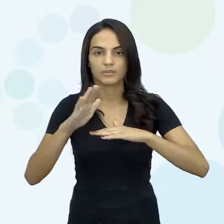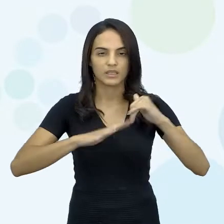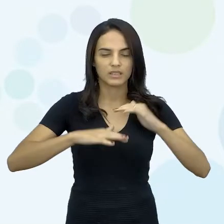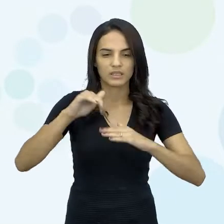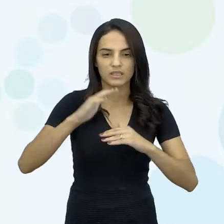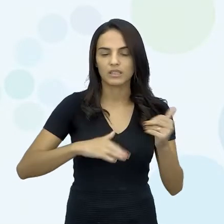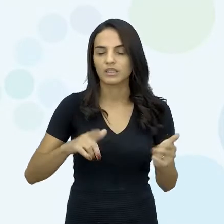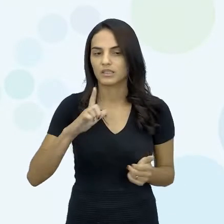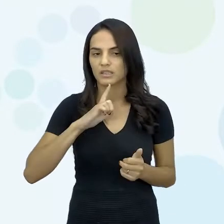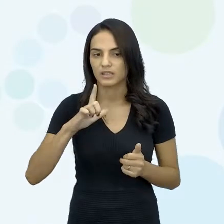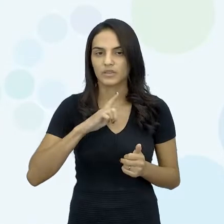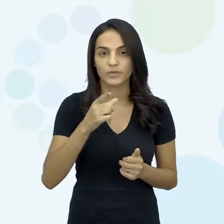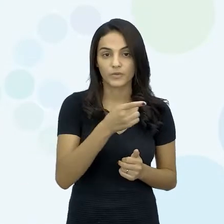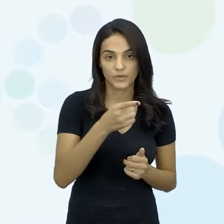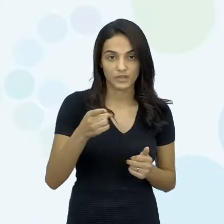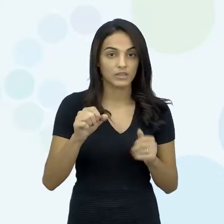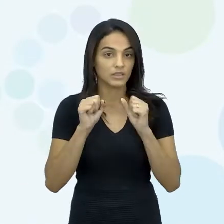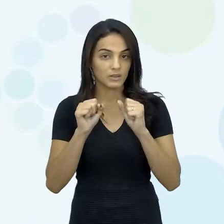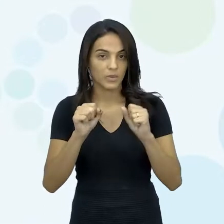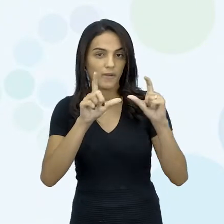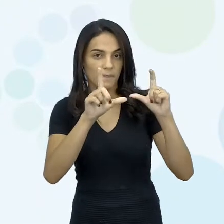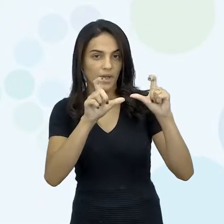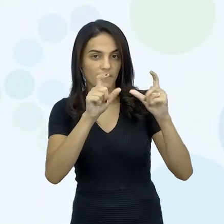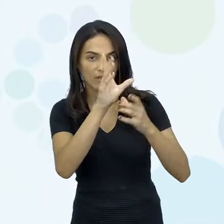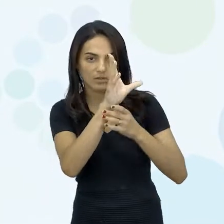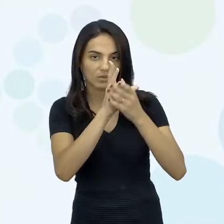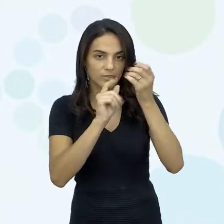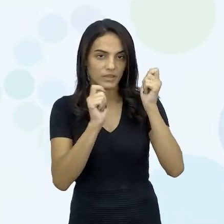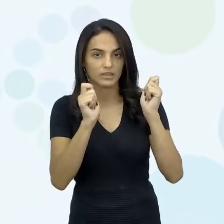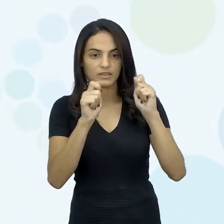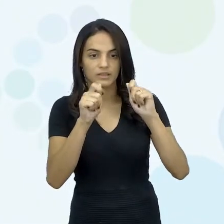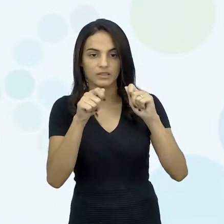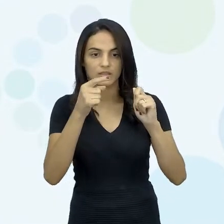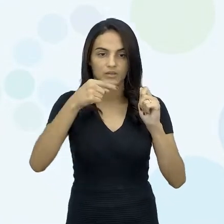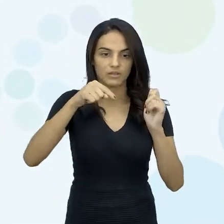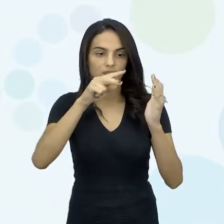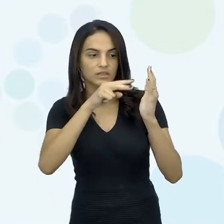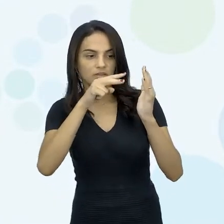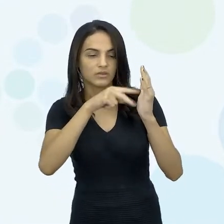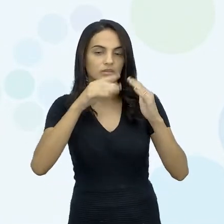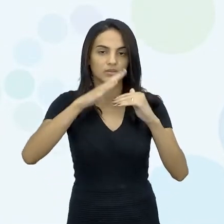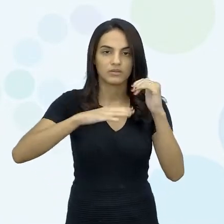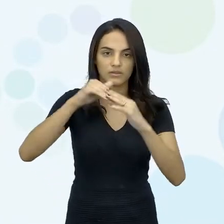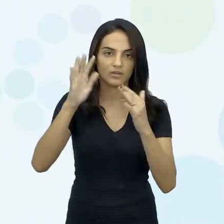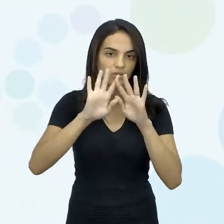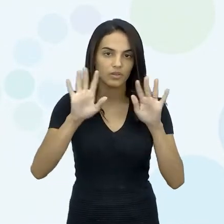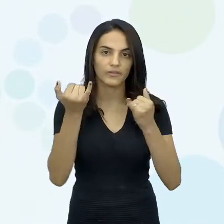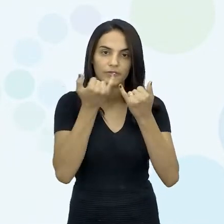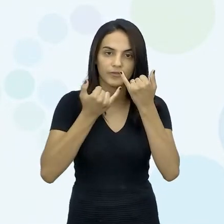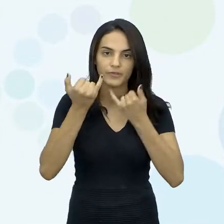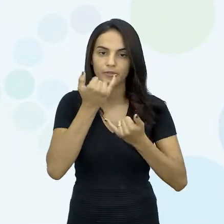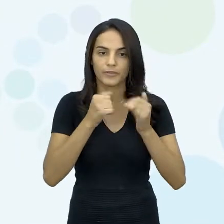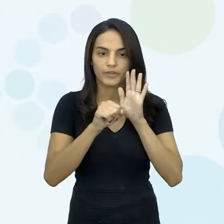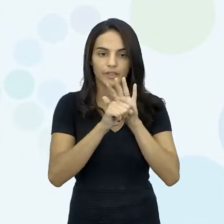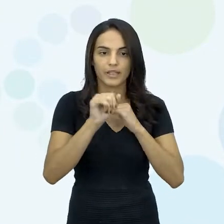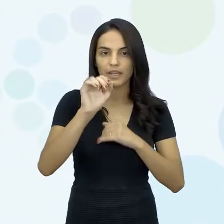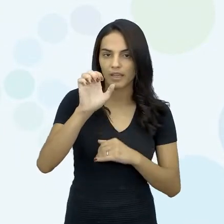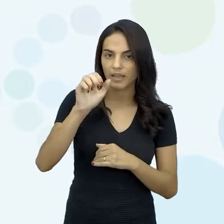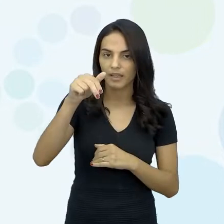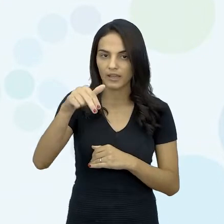aí. Vocês podem tirar um print, a gente sempre faz a leitura da habilidade. Hoje eu só vou informar o código